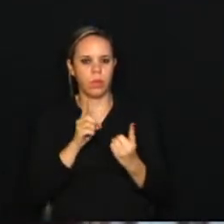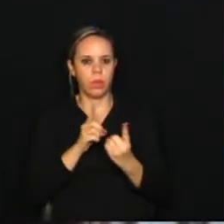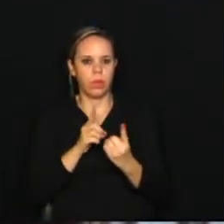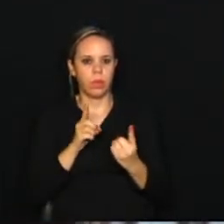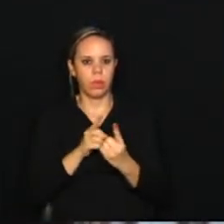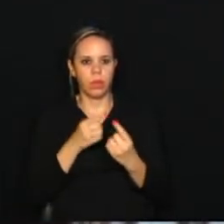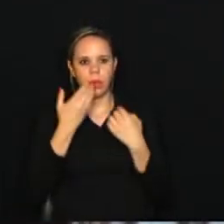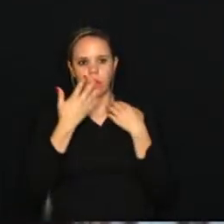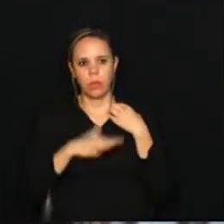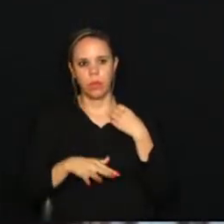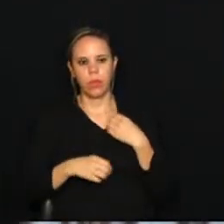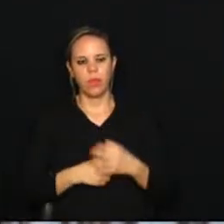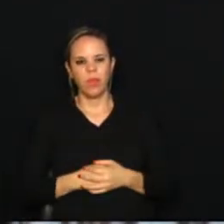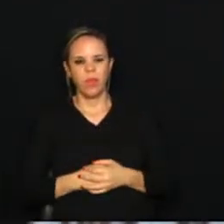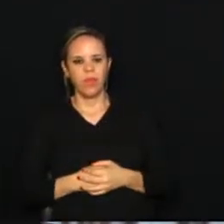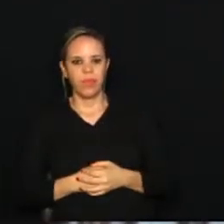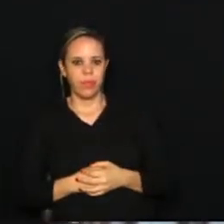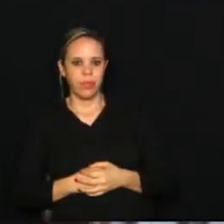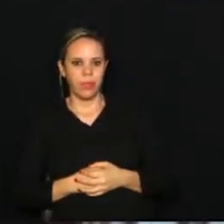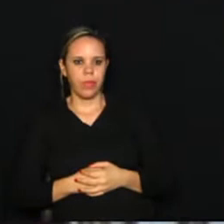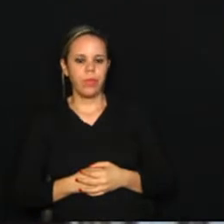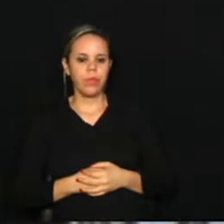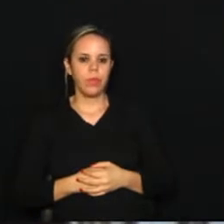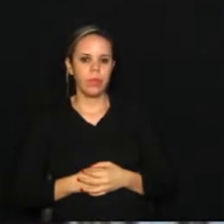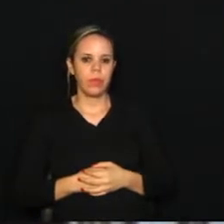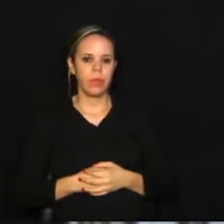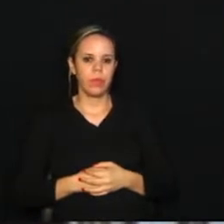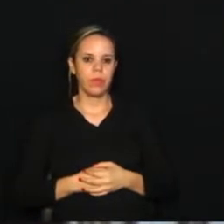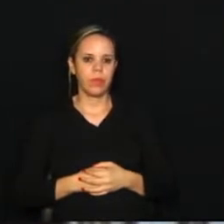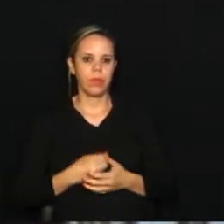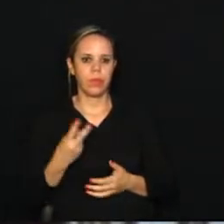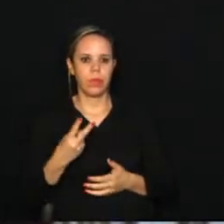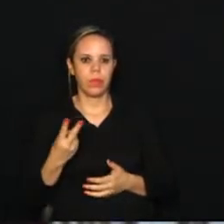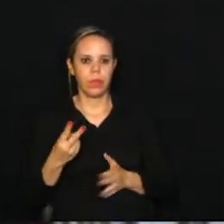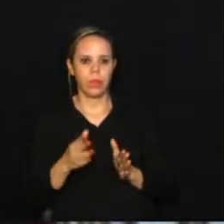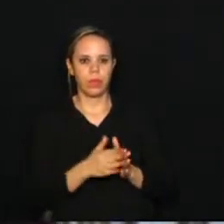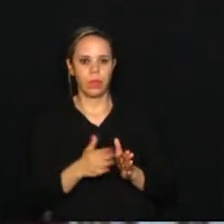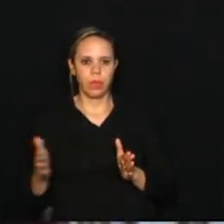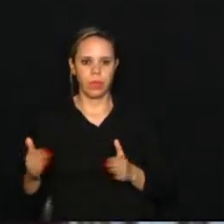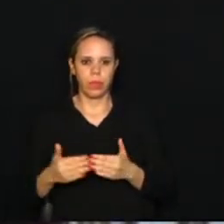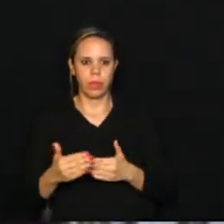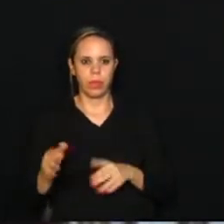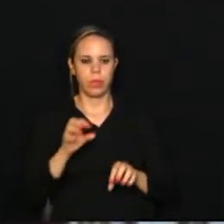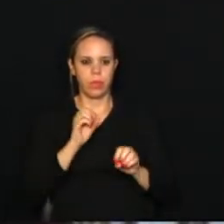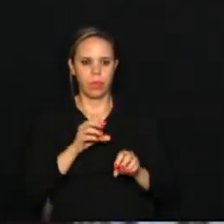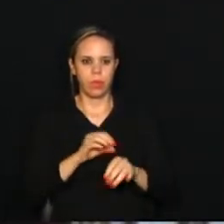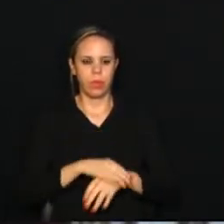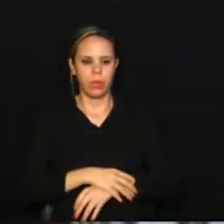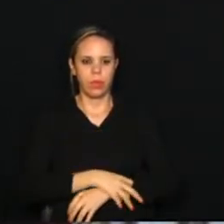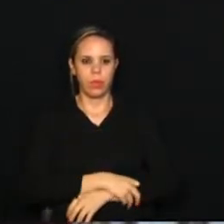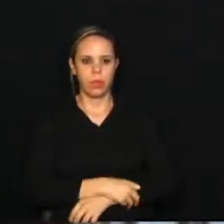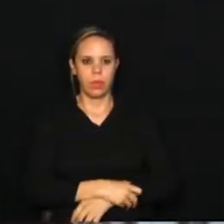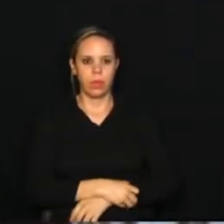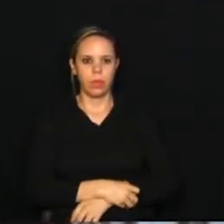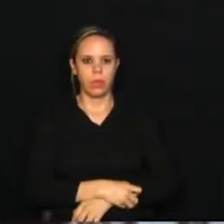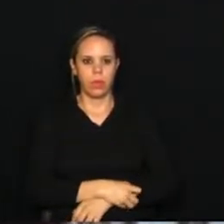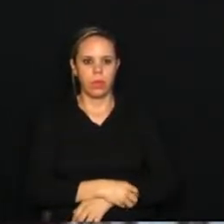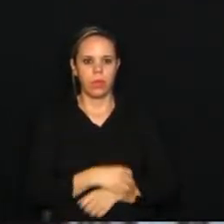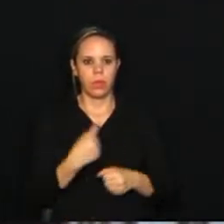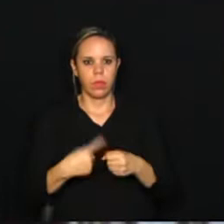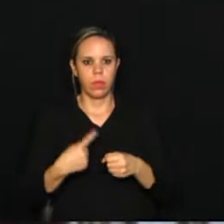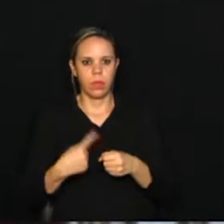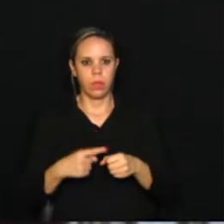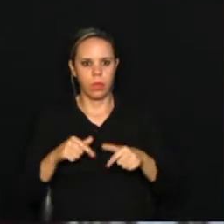nossas crianças, nas duas etapas da educação que a rede municipal